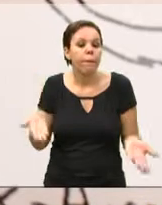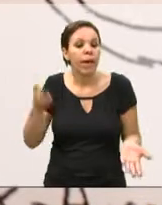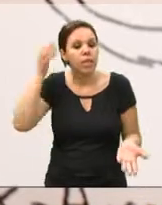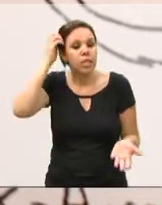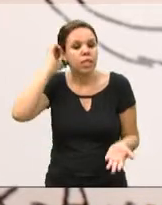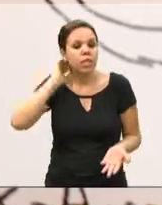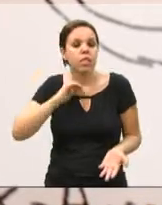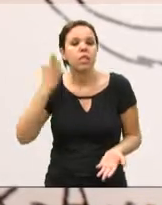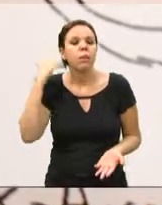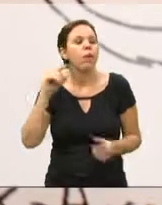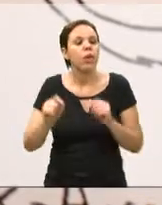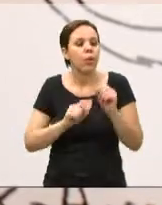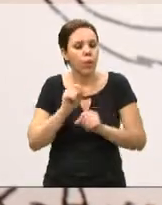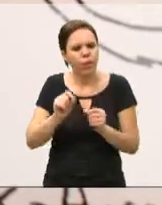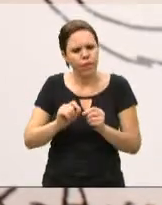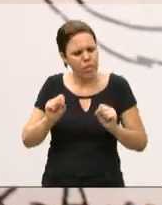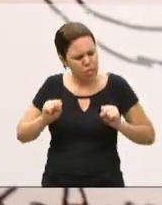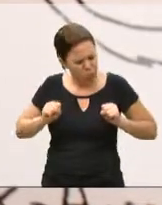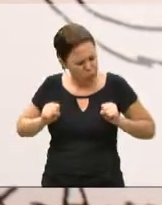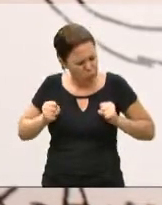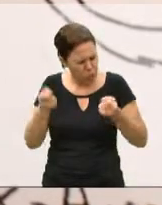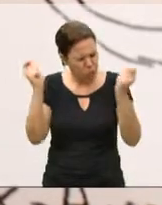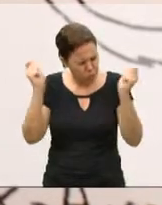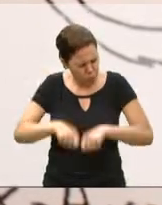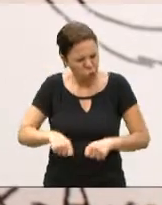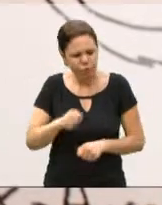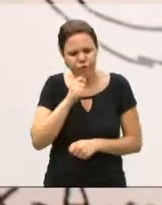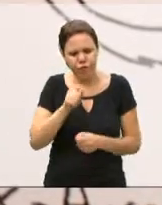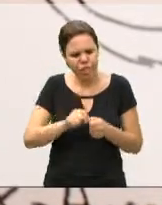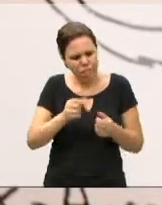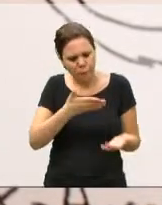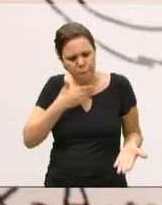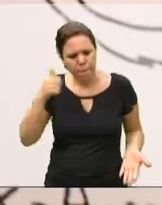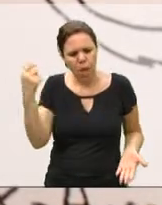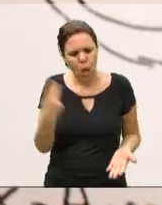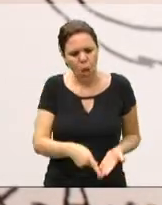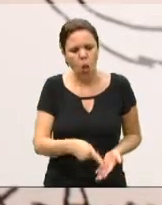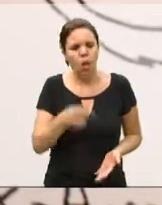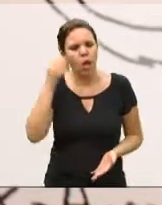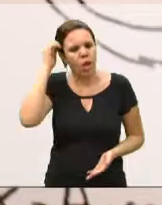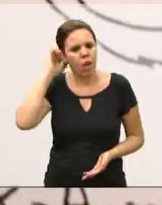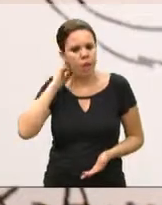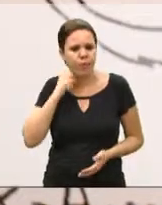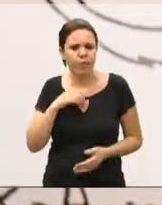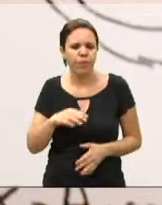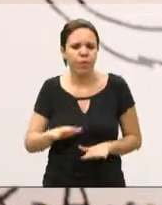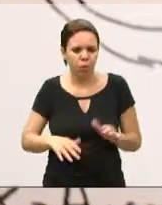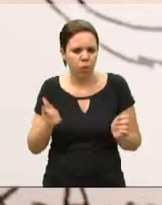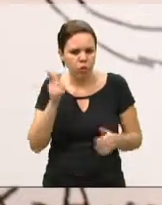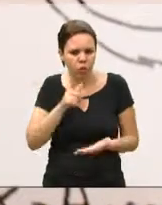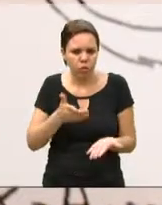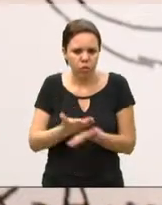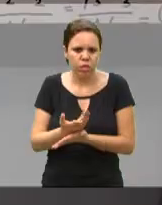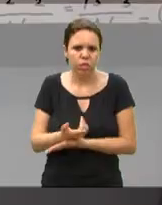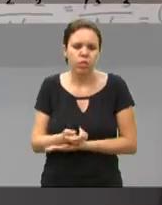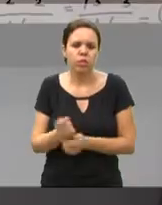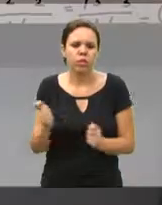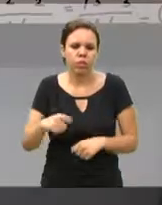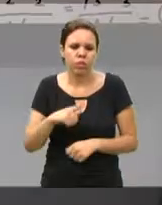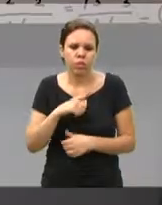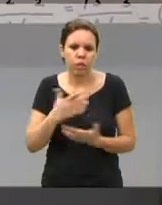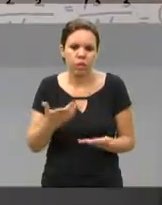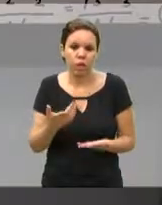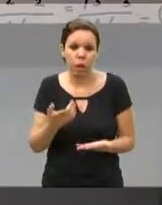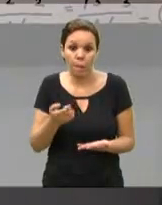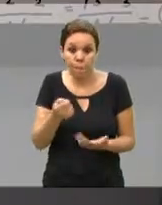que ele fez o que ele podia ter feito, que era capaz, era uma condição que ele poderia ter tido. Ele